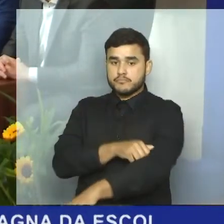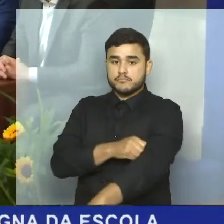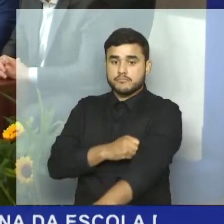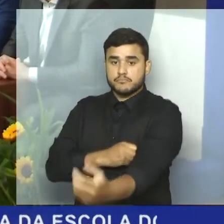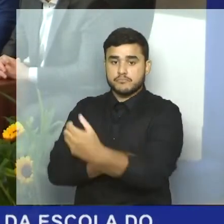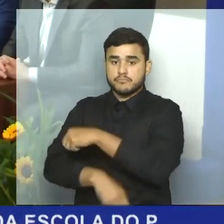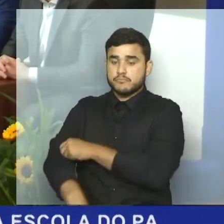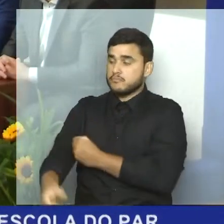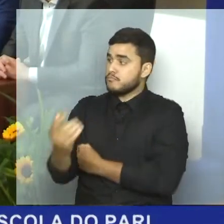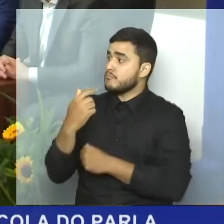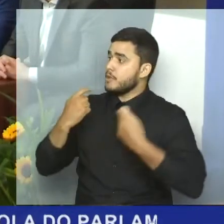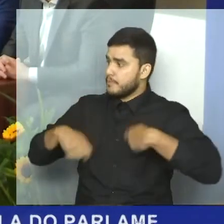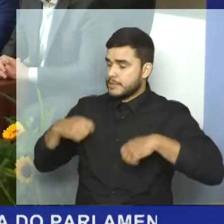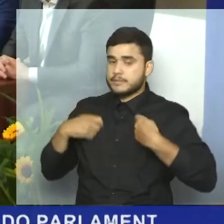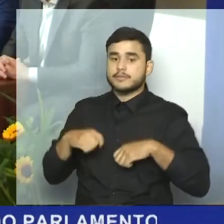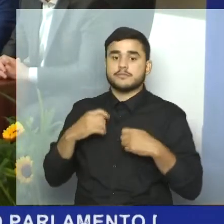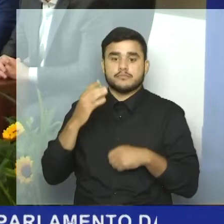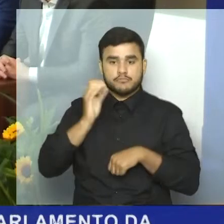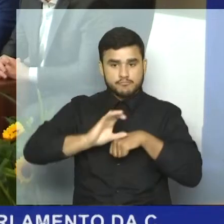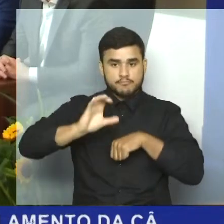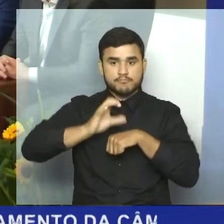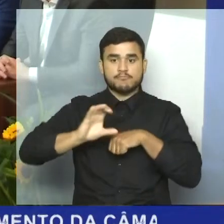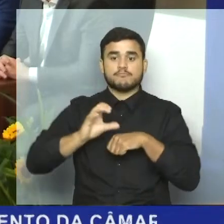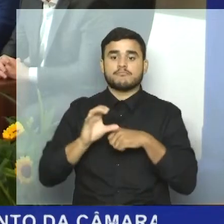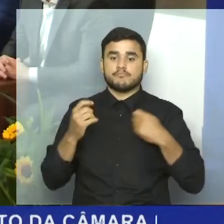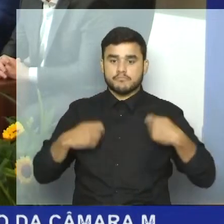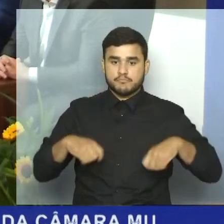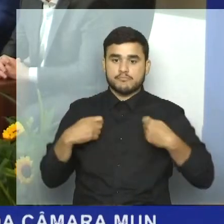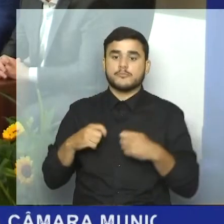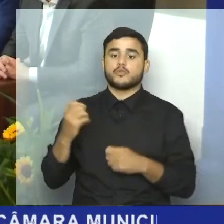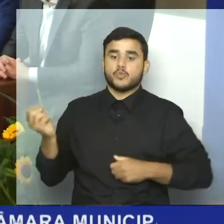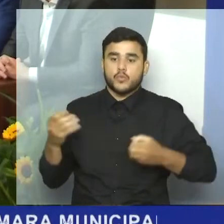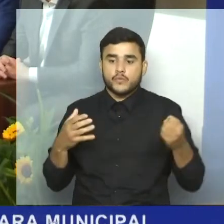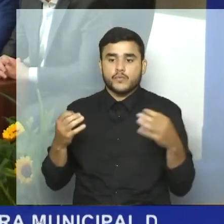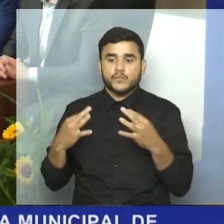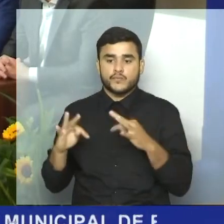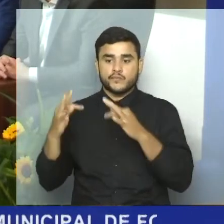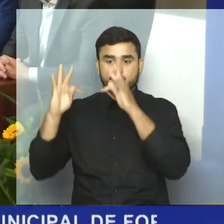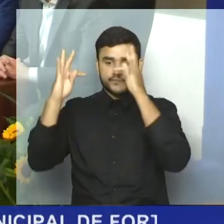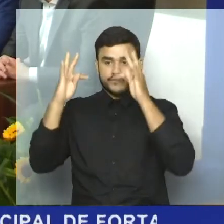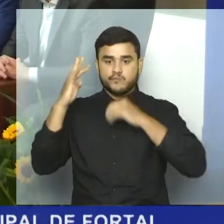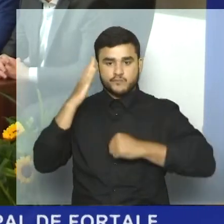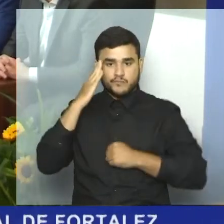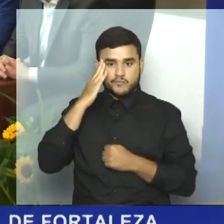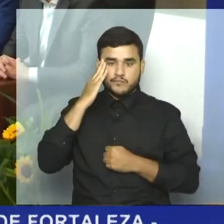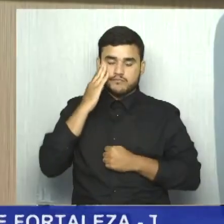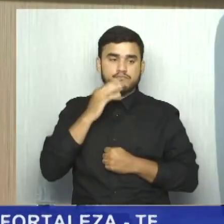lhe qualificarem para essas novas práticas tecnológicas, porque é impossível.